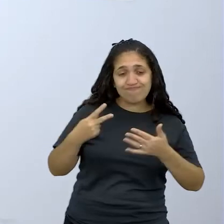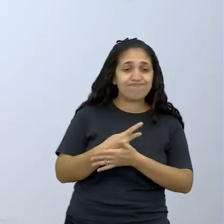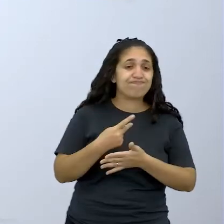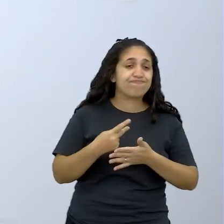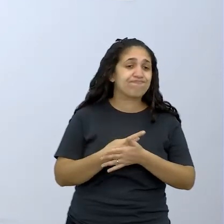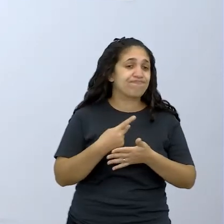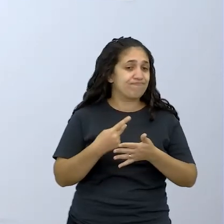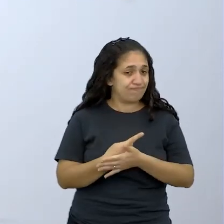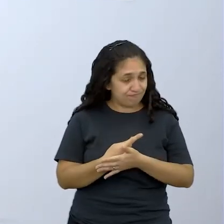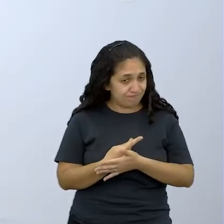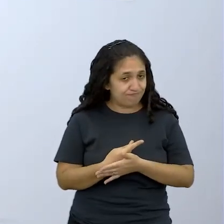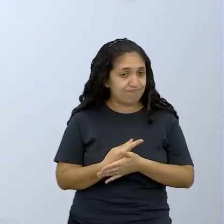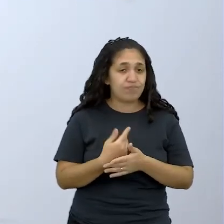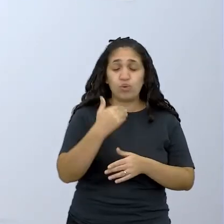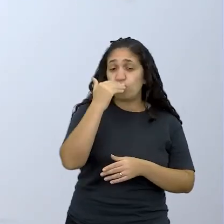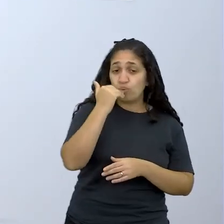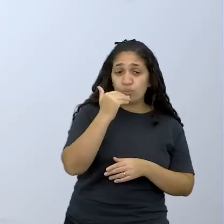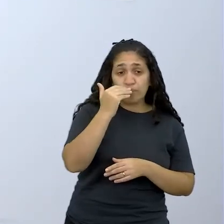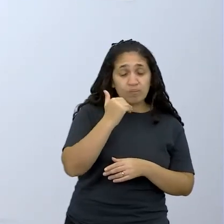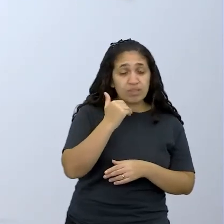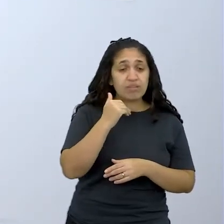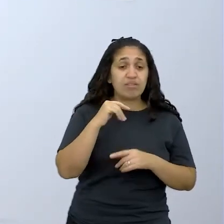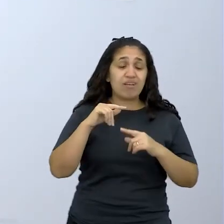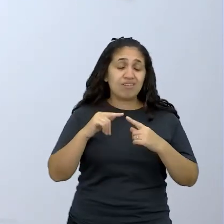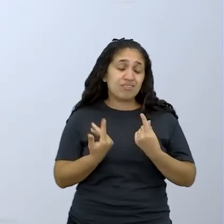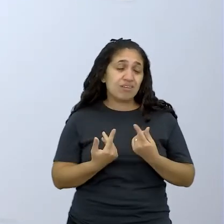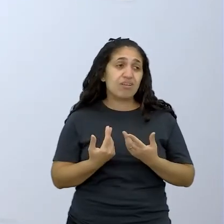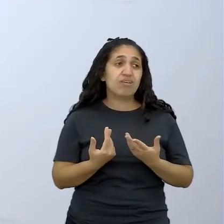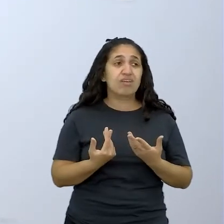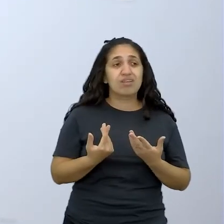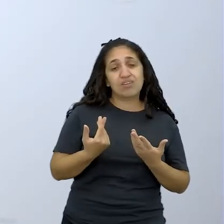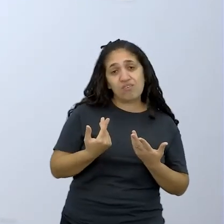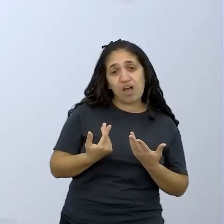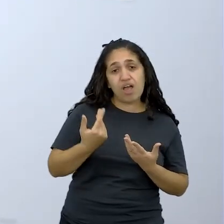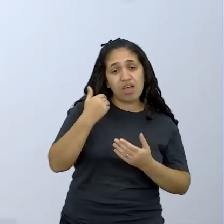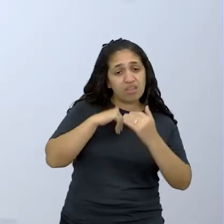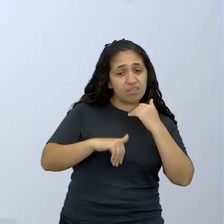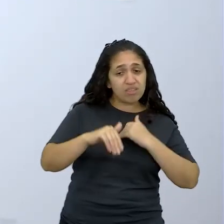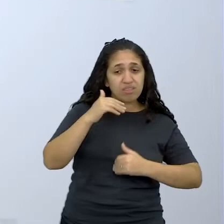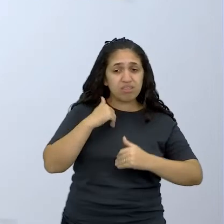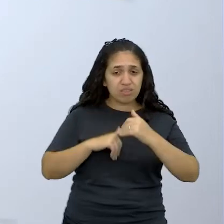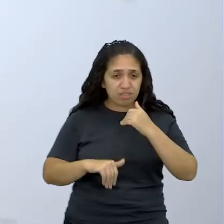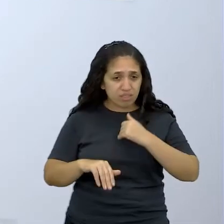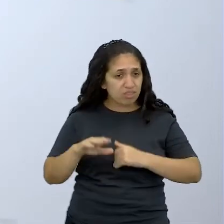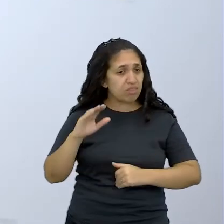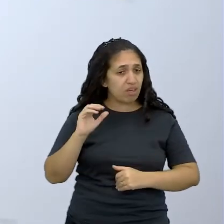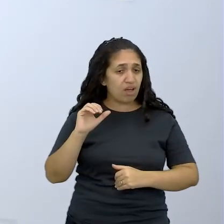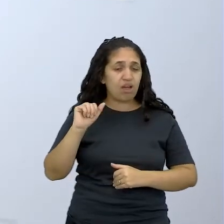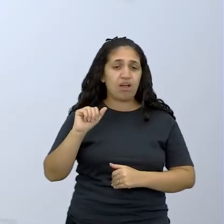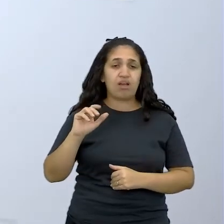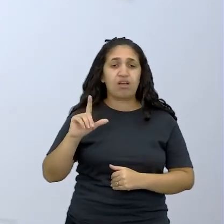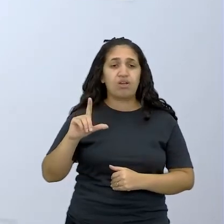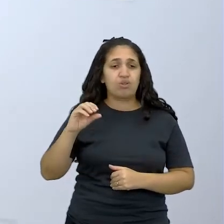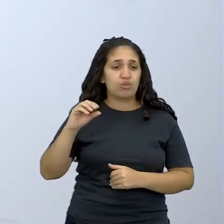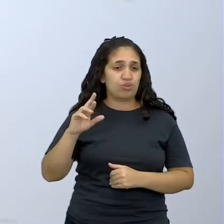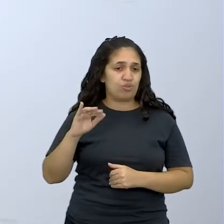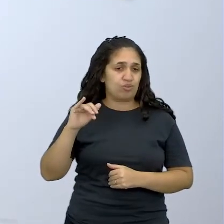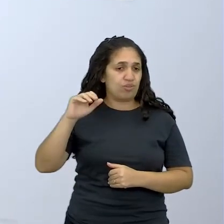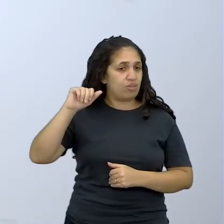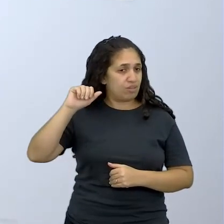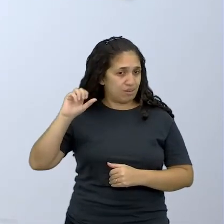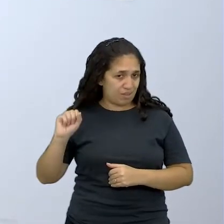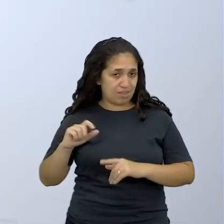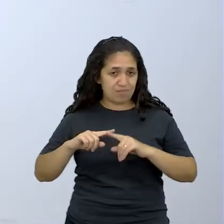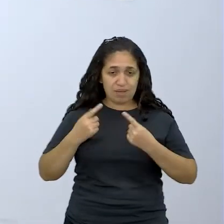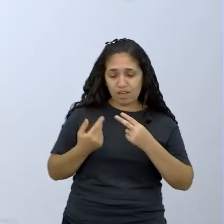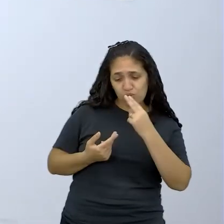errados, consomem alimentos que vão gerar calorias, mas que não vão gerar nutrientes adequados para o